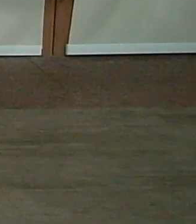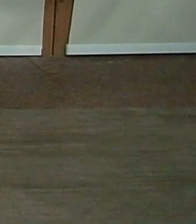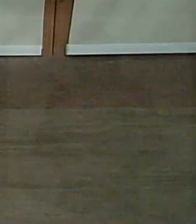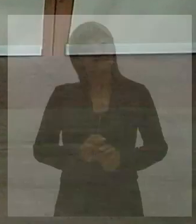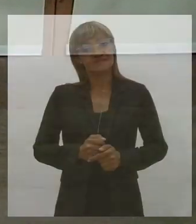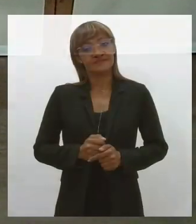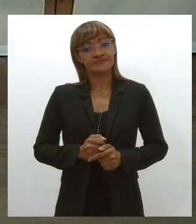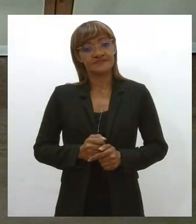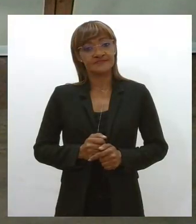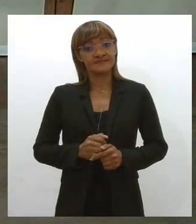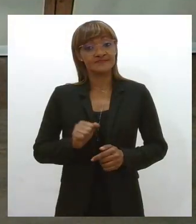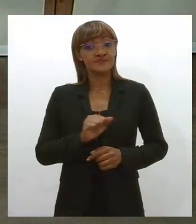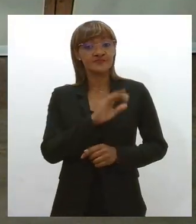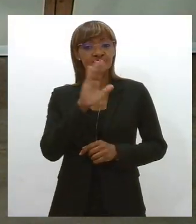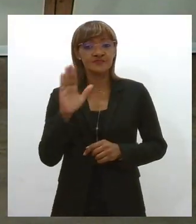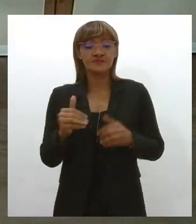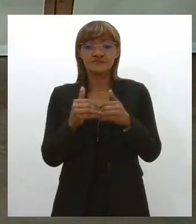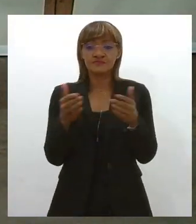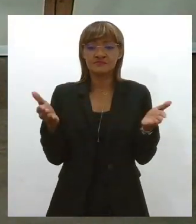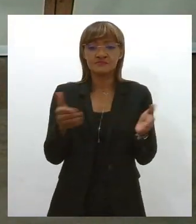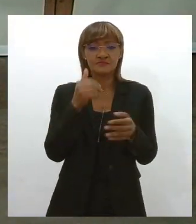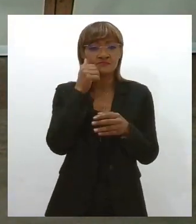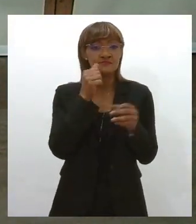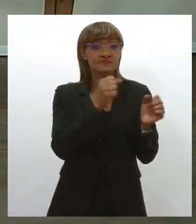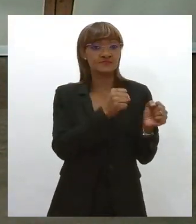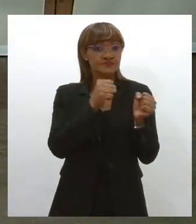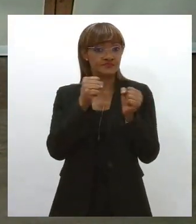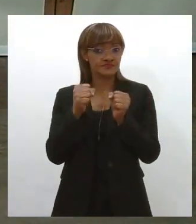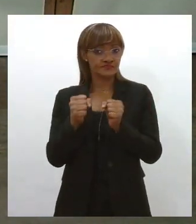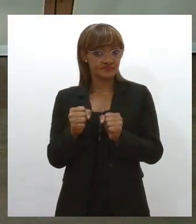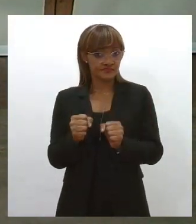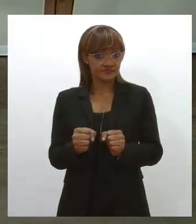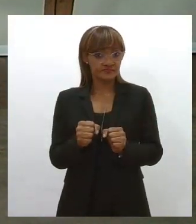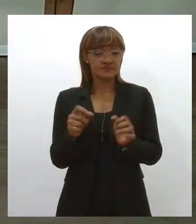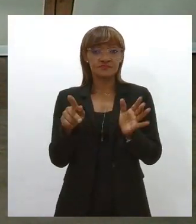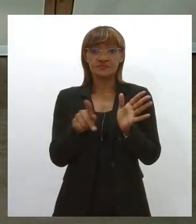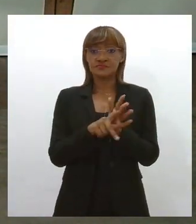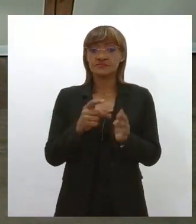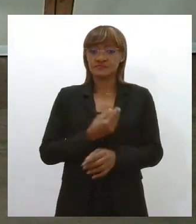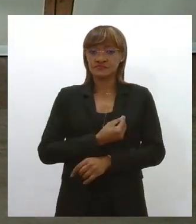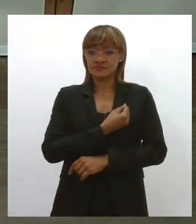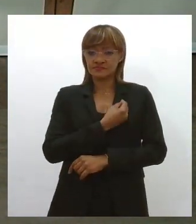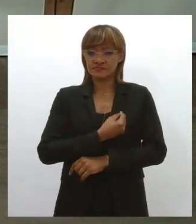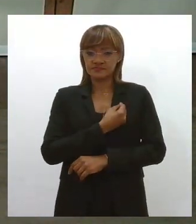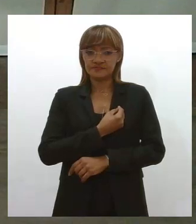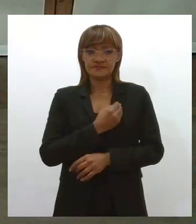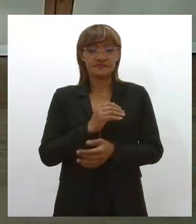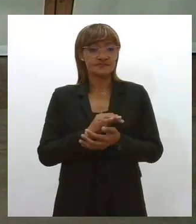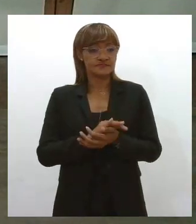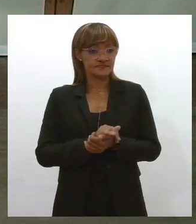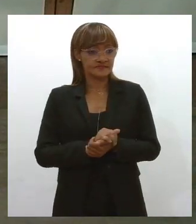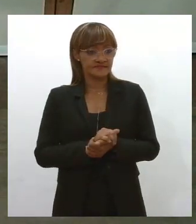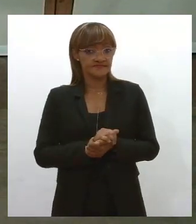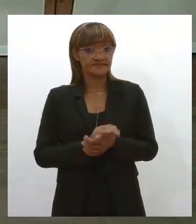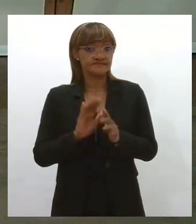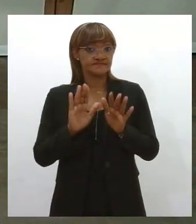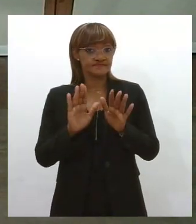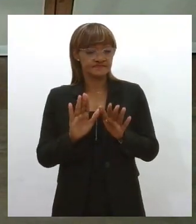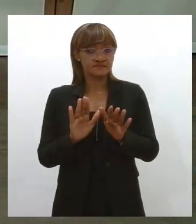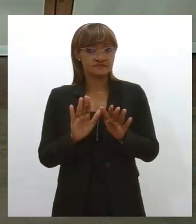Olá, está começando mais um Elas no Comando. Elas no comando de suas próprias vidas. Olha, a morte é um